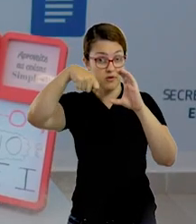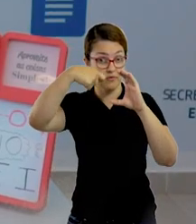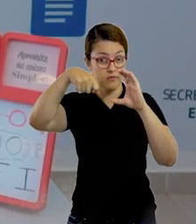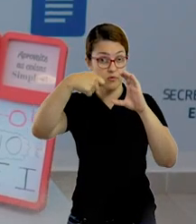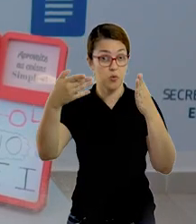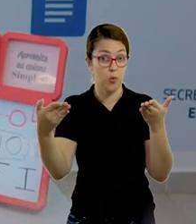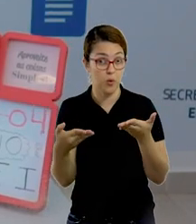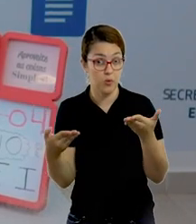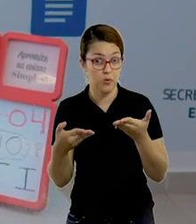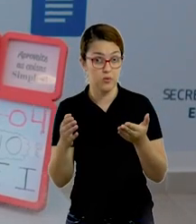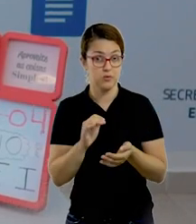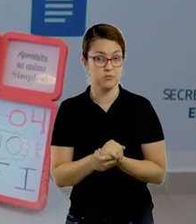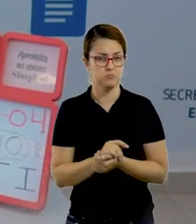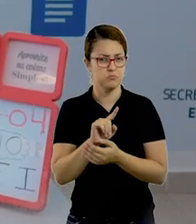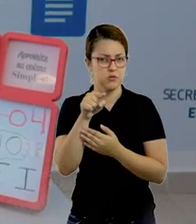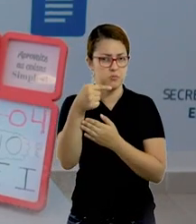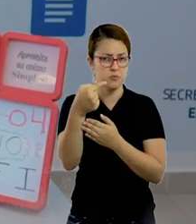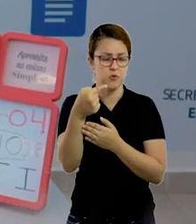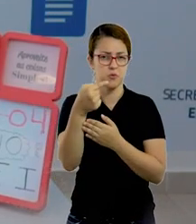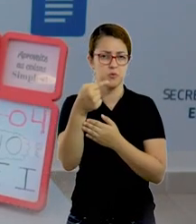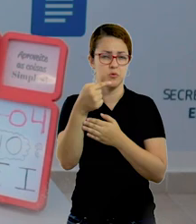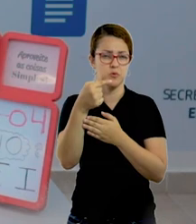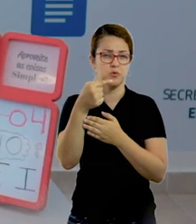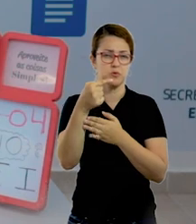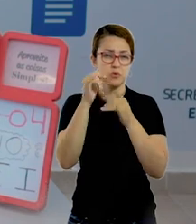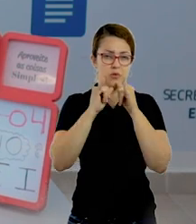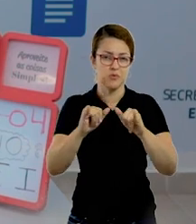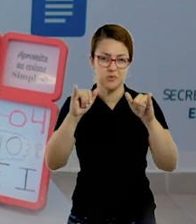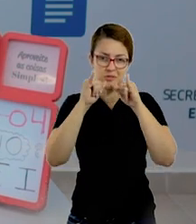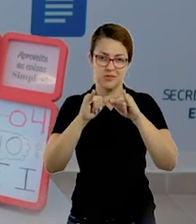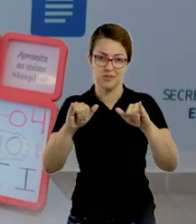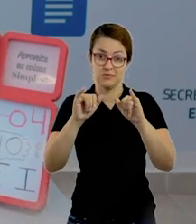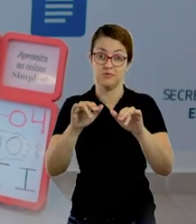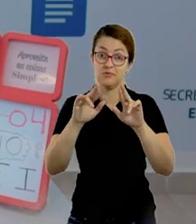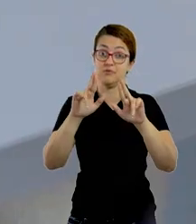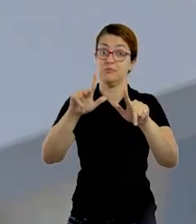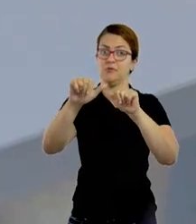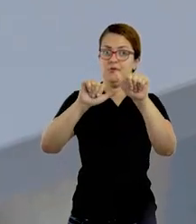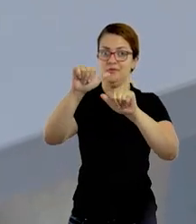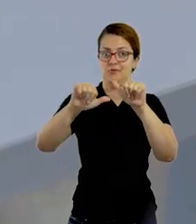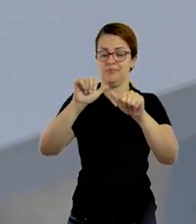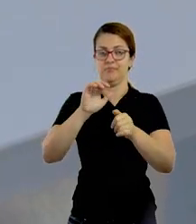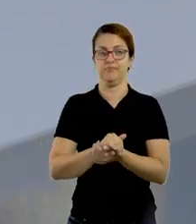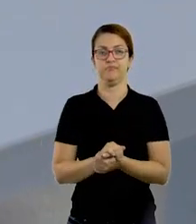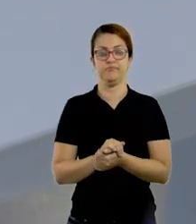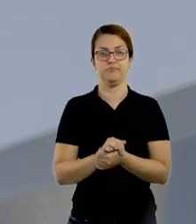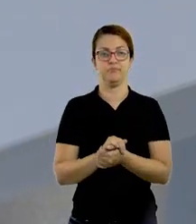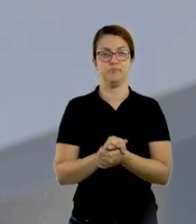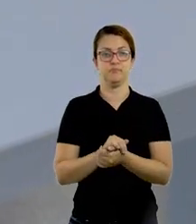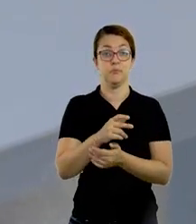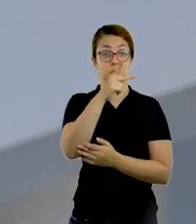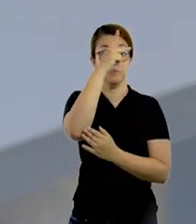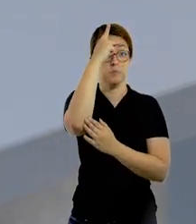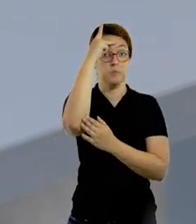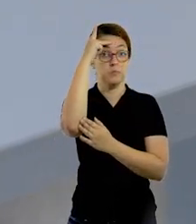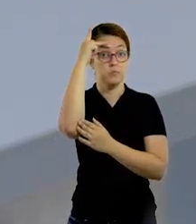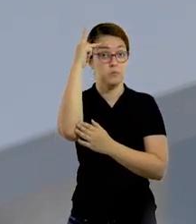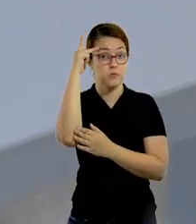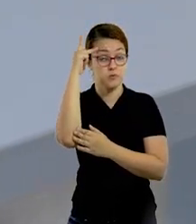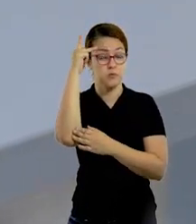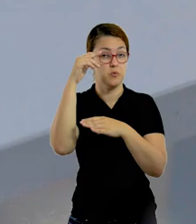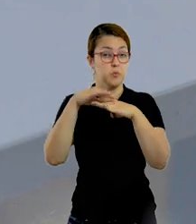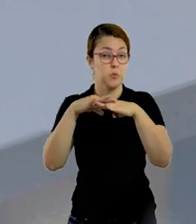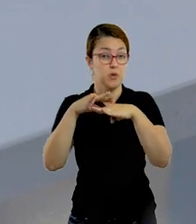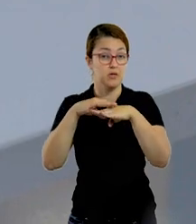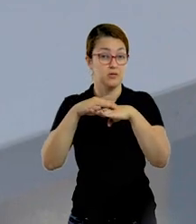pessoal? Porque quando vocês acessarem a notícia, os números vão estar atualizados. 102 é o número de pessoas curadas